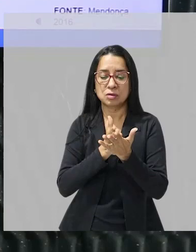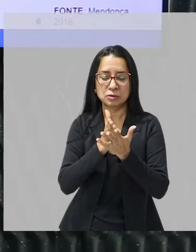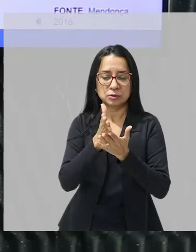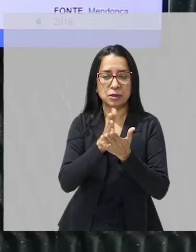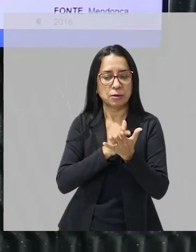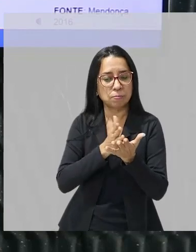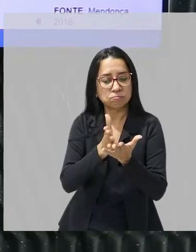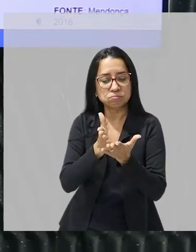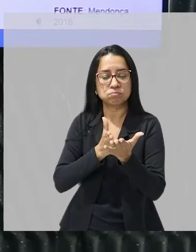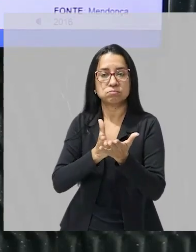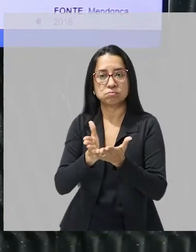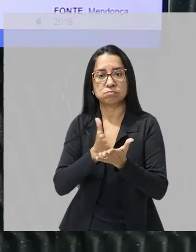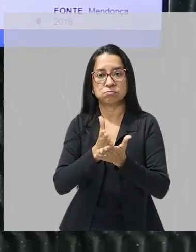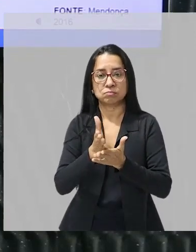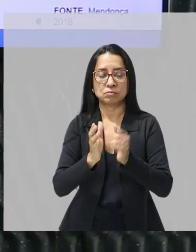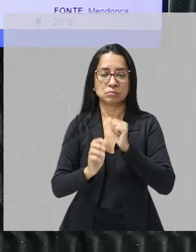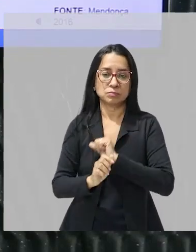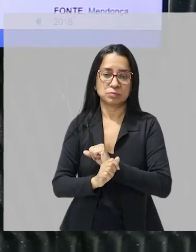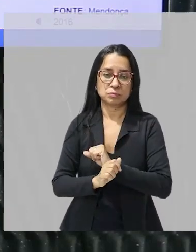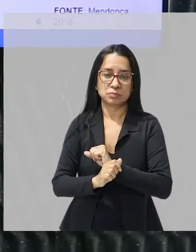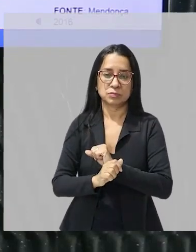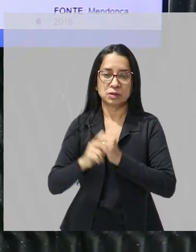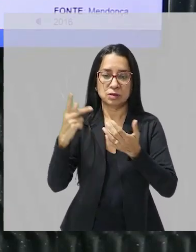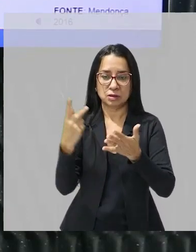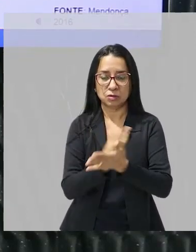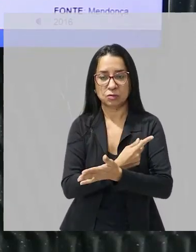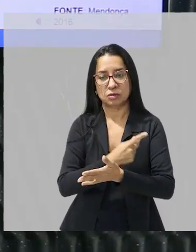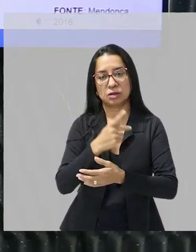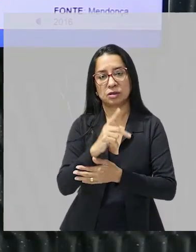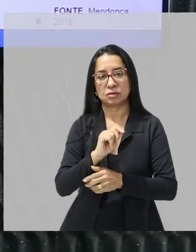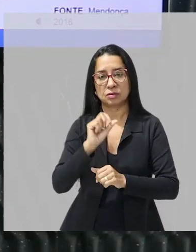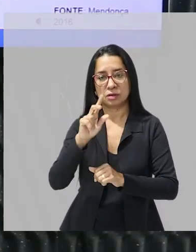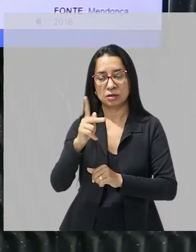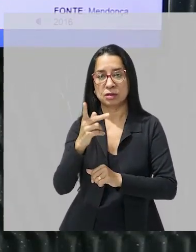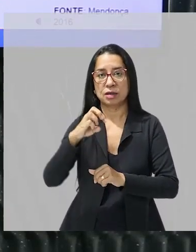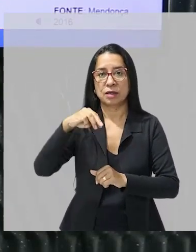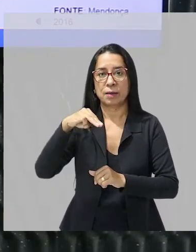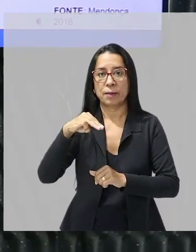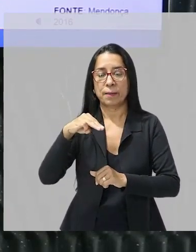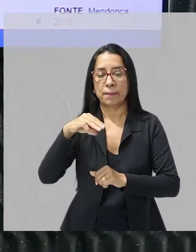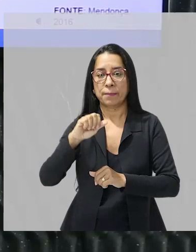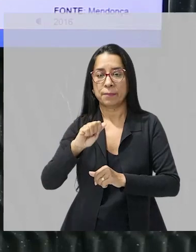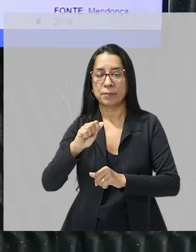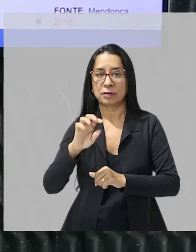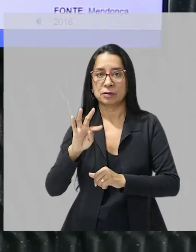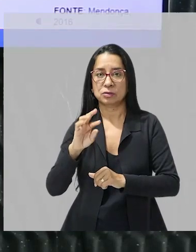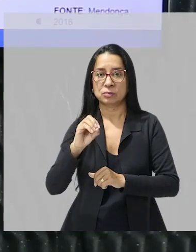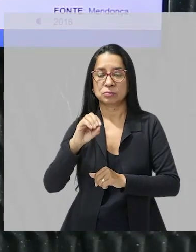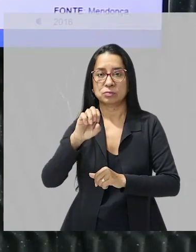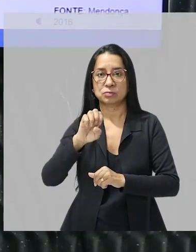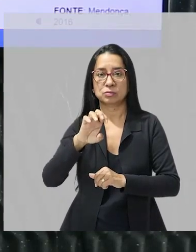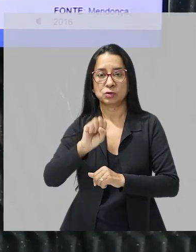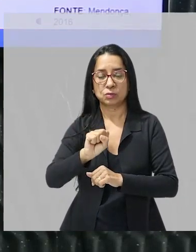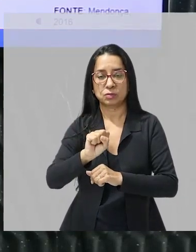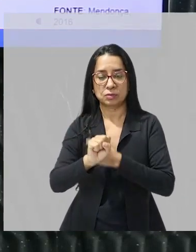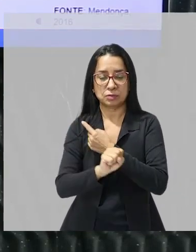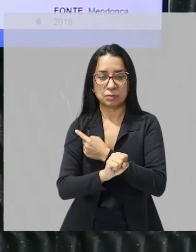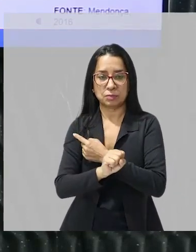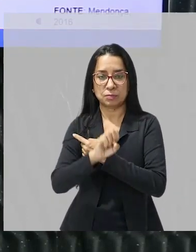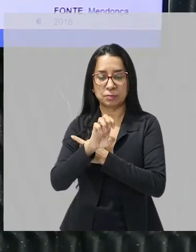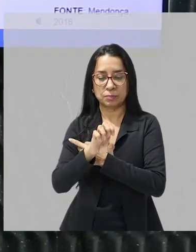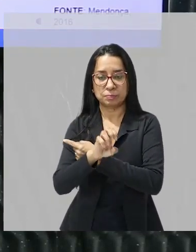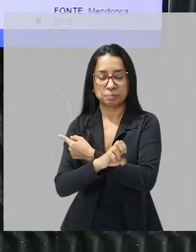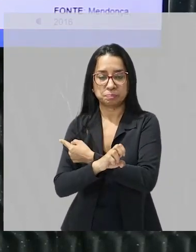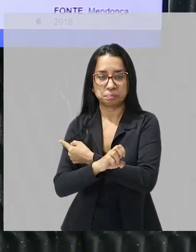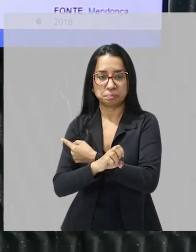alvéolos ocorre a hematose, que são as trocas gasosas. O sangue ele recebe o oxigênio e entrega para o